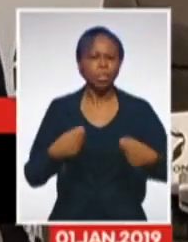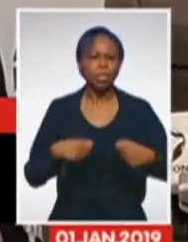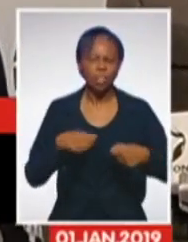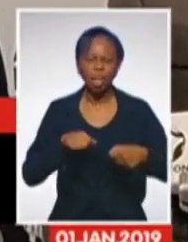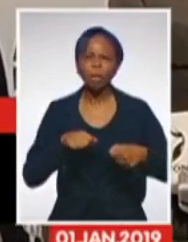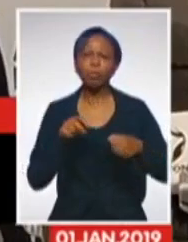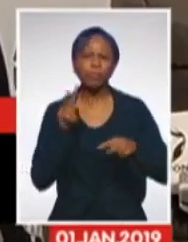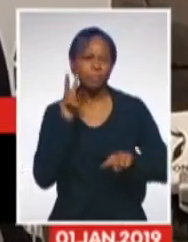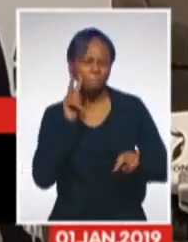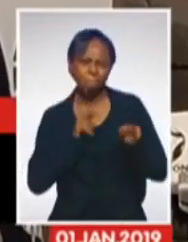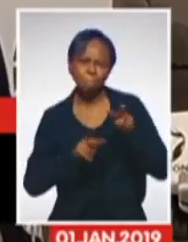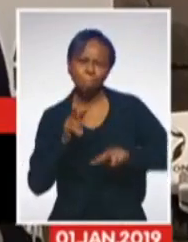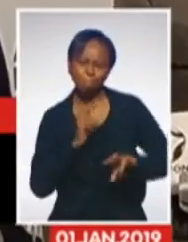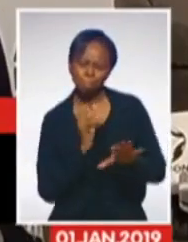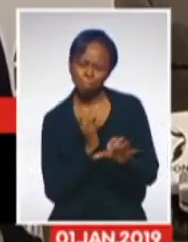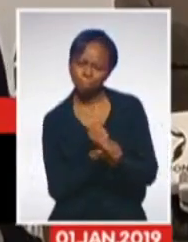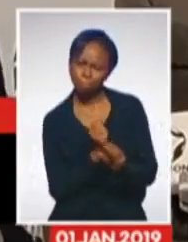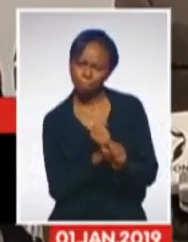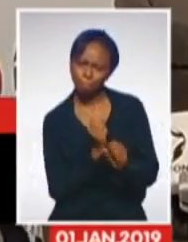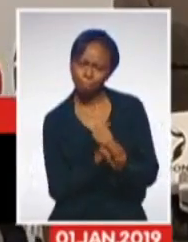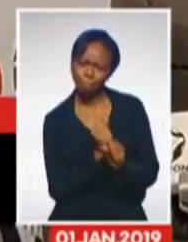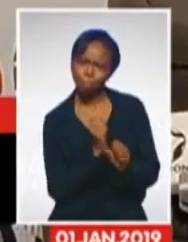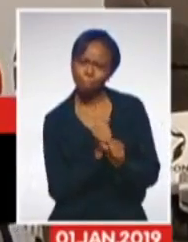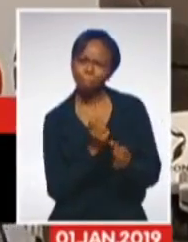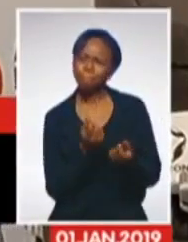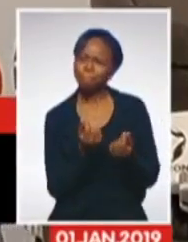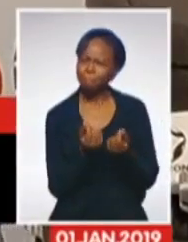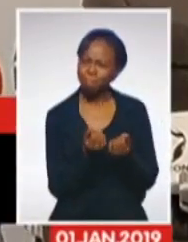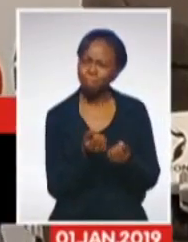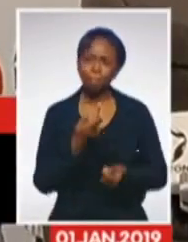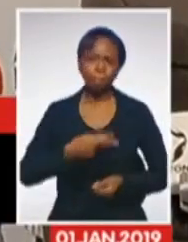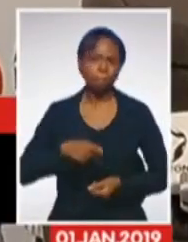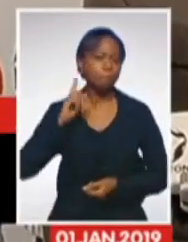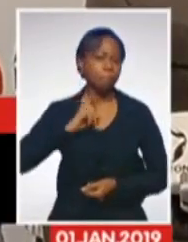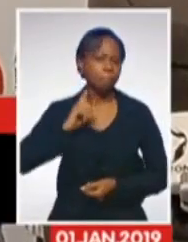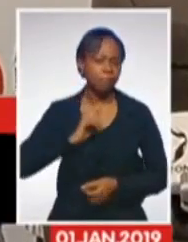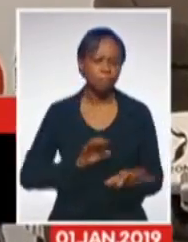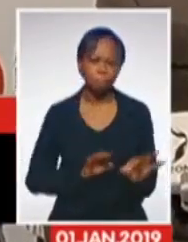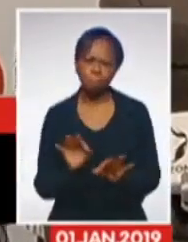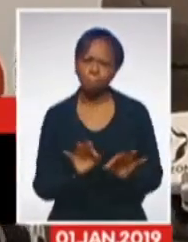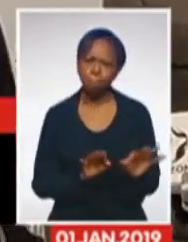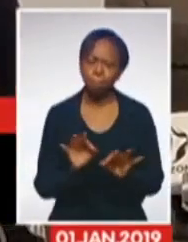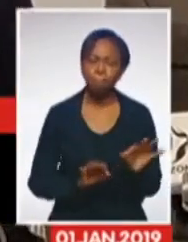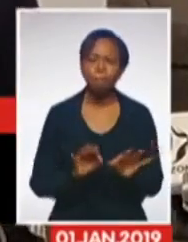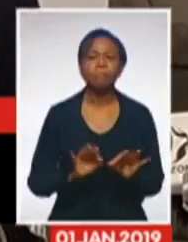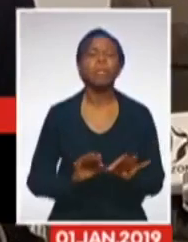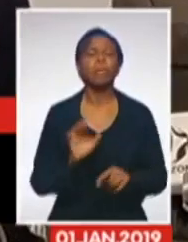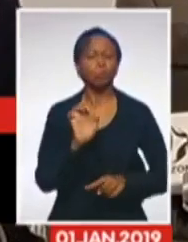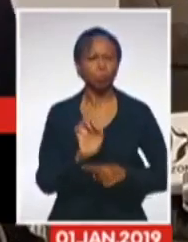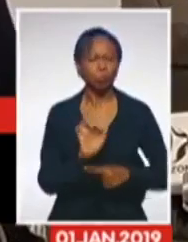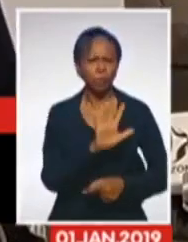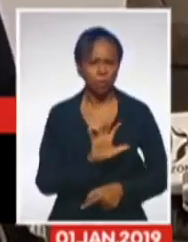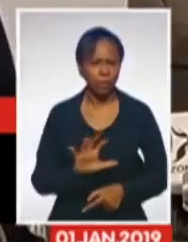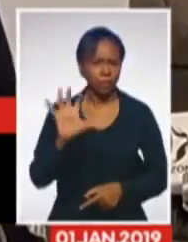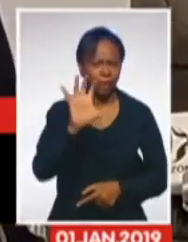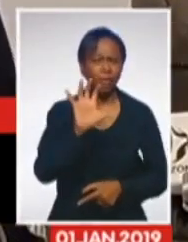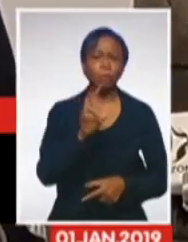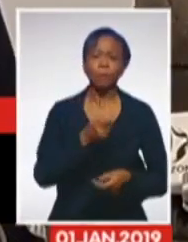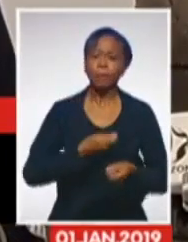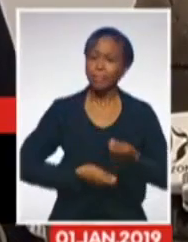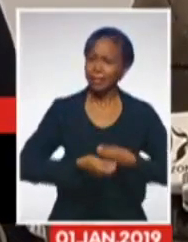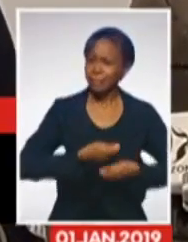a caixa preta das finanças do Estado, arrumar a casa, renegociar a dívida com o governo